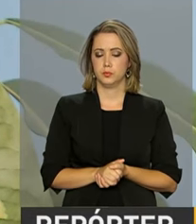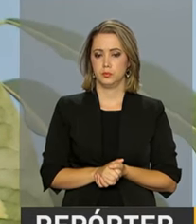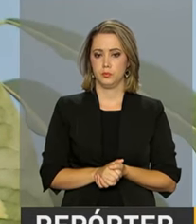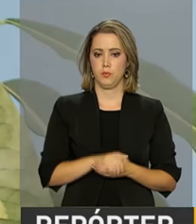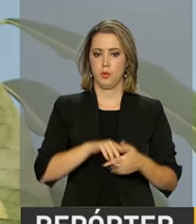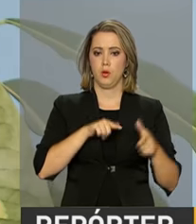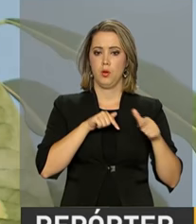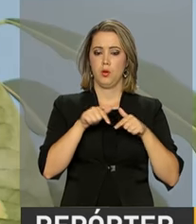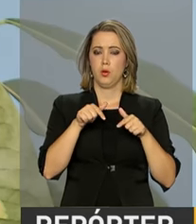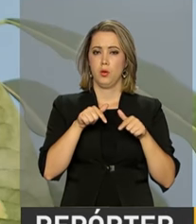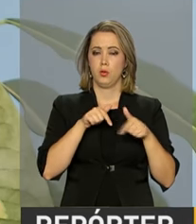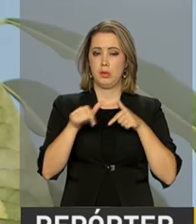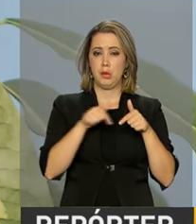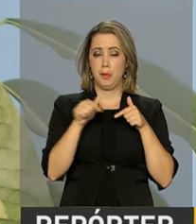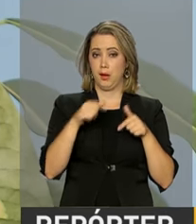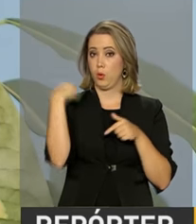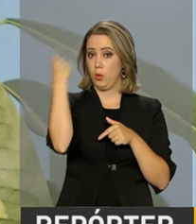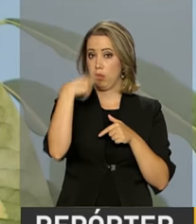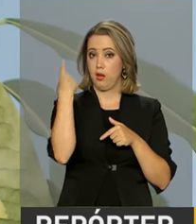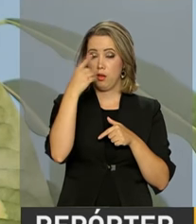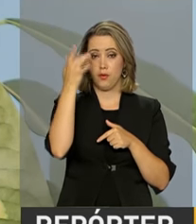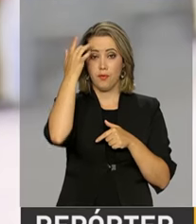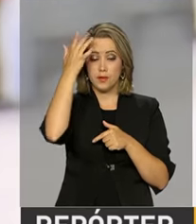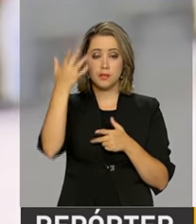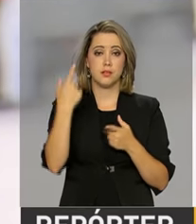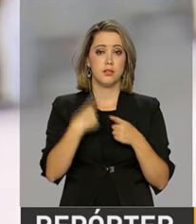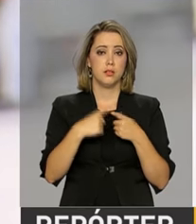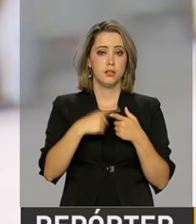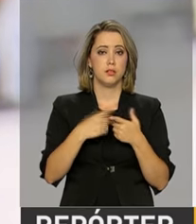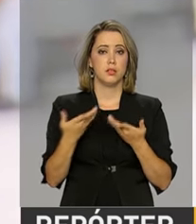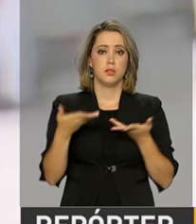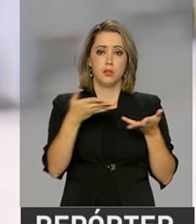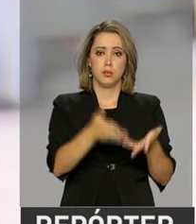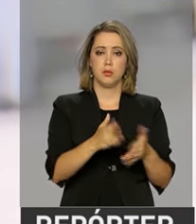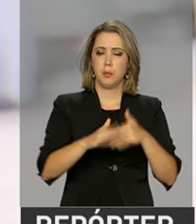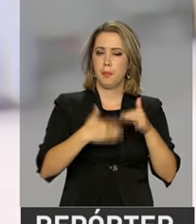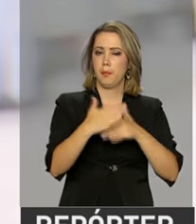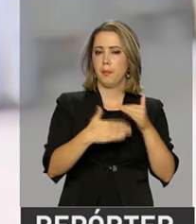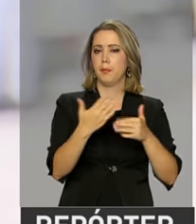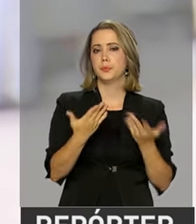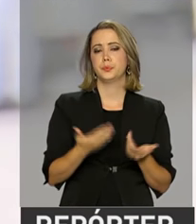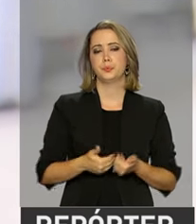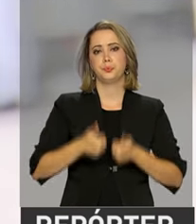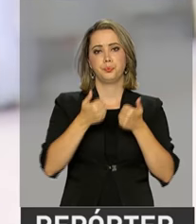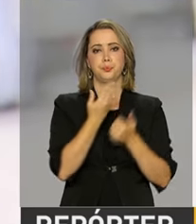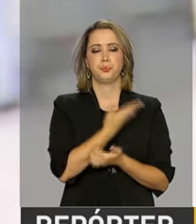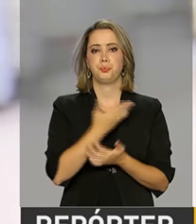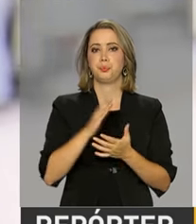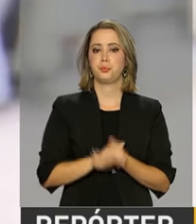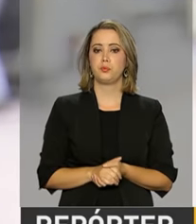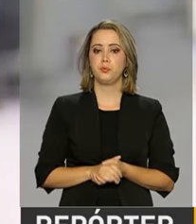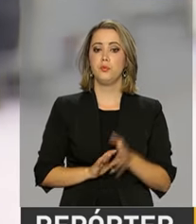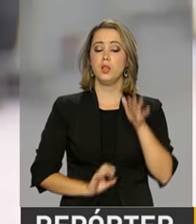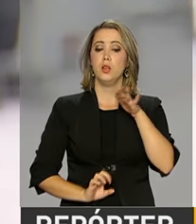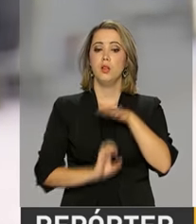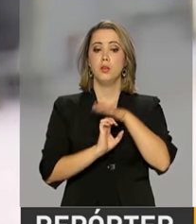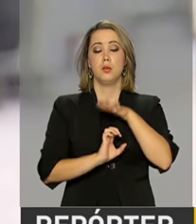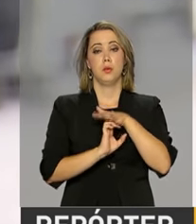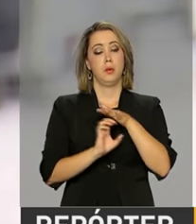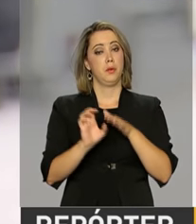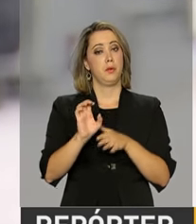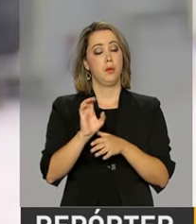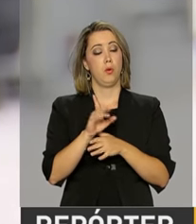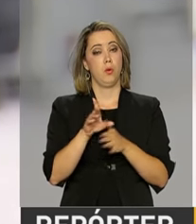empregado, tende a produzir mais, né? Uma pesquisa feita pelo IBGE com mais de 52 milhões de